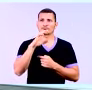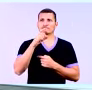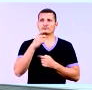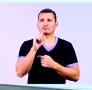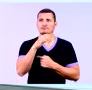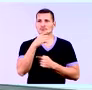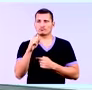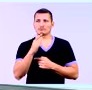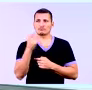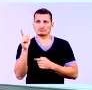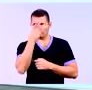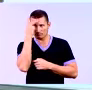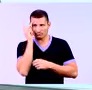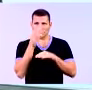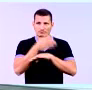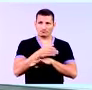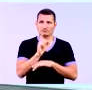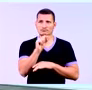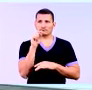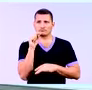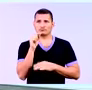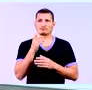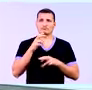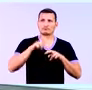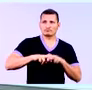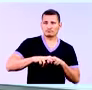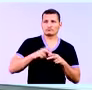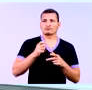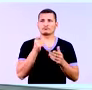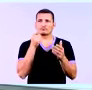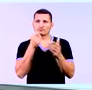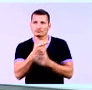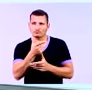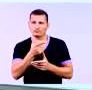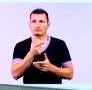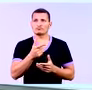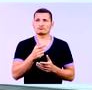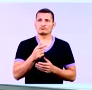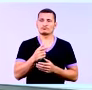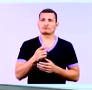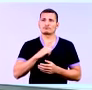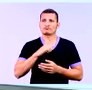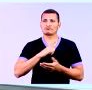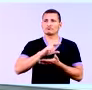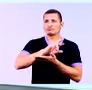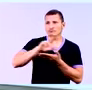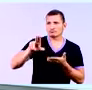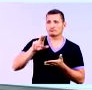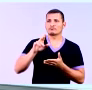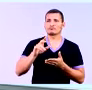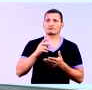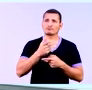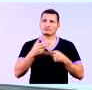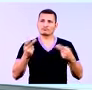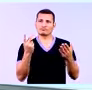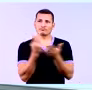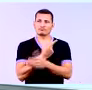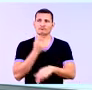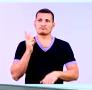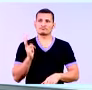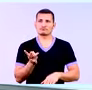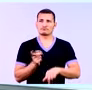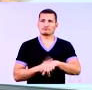já entra em seguida, escolhe um assento, efetiva a sua compra. Veja que são muitas mudanças acontecendo ao mesmo tempo. E como é